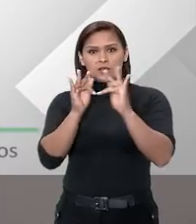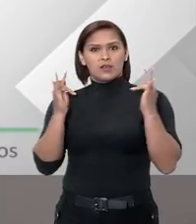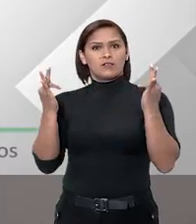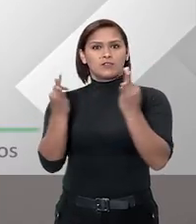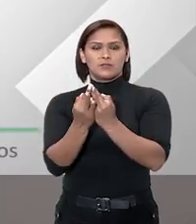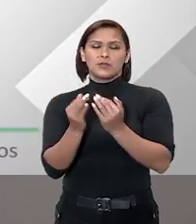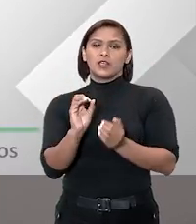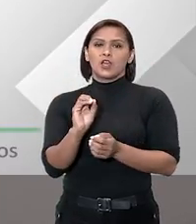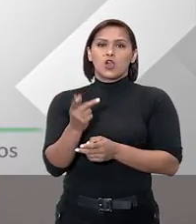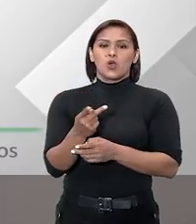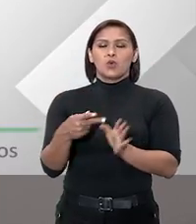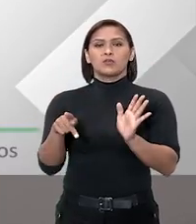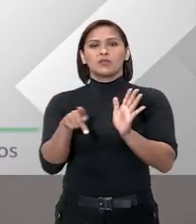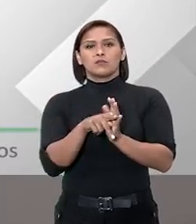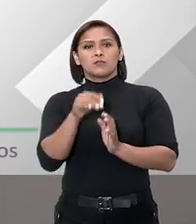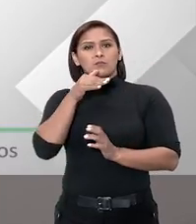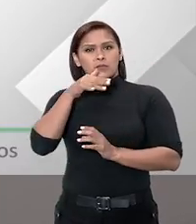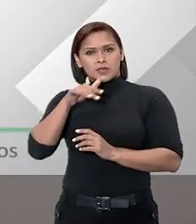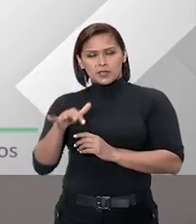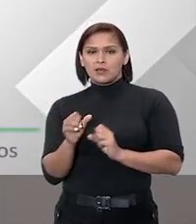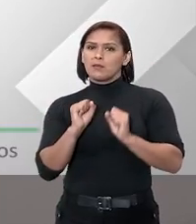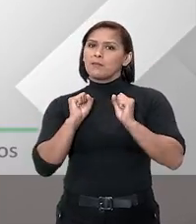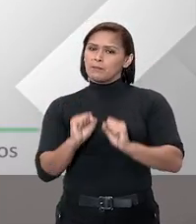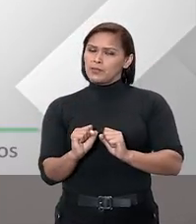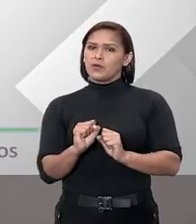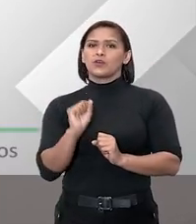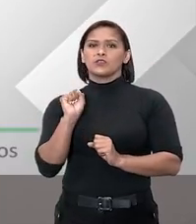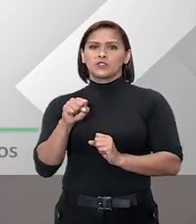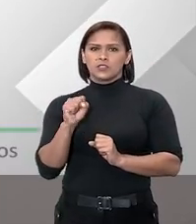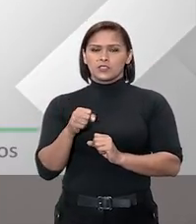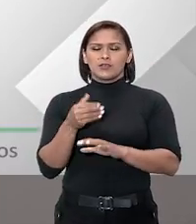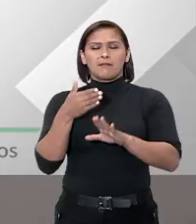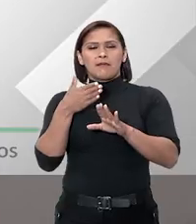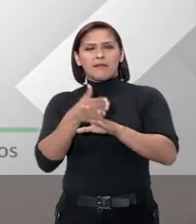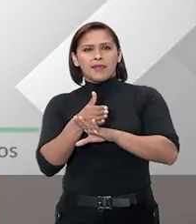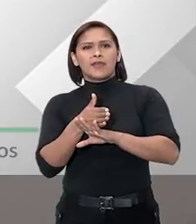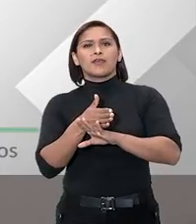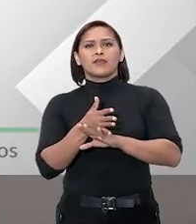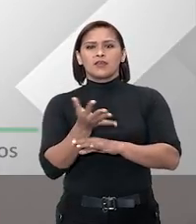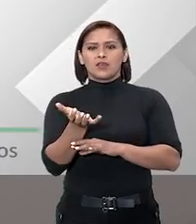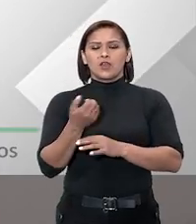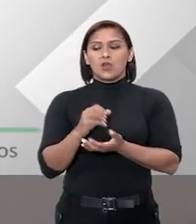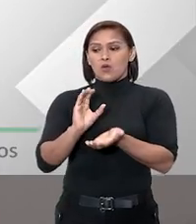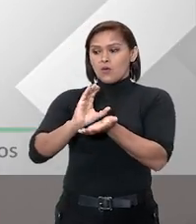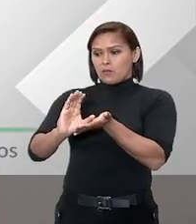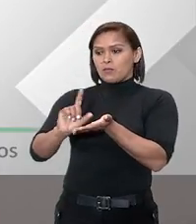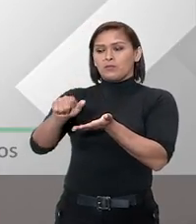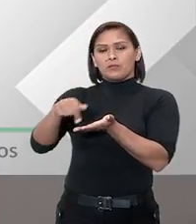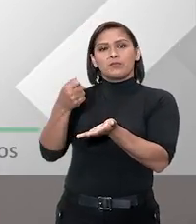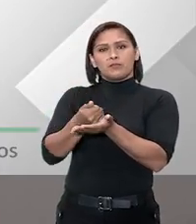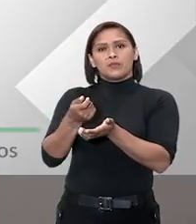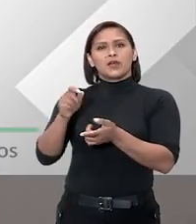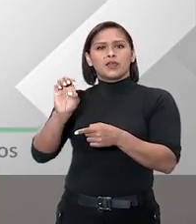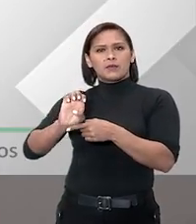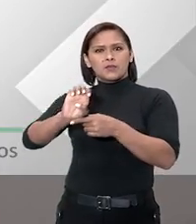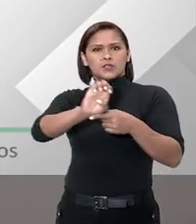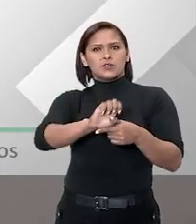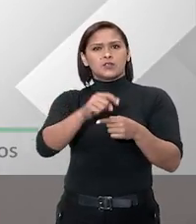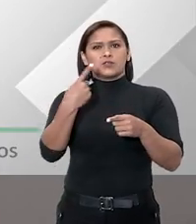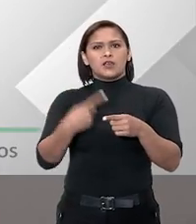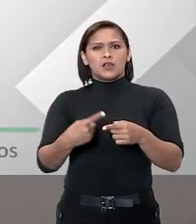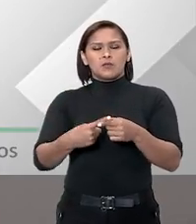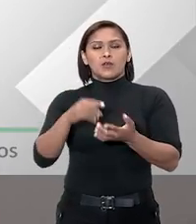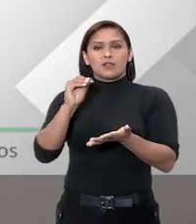familiar ou da própria criança, pode sim ensejar uma indenização em face do Estado por